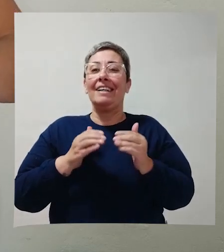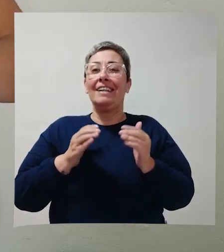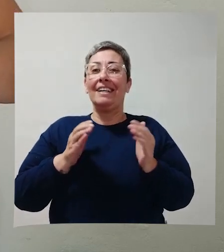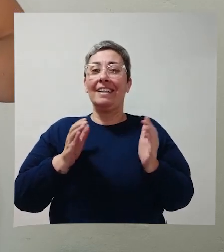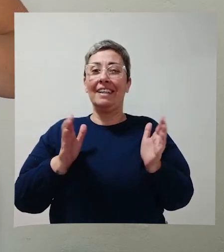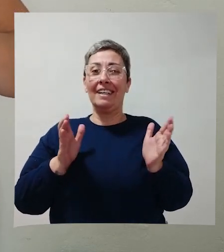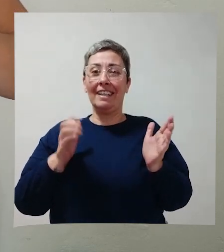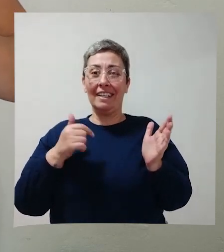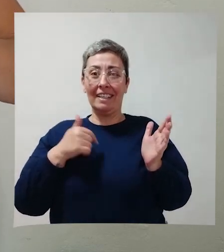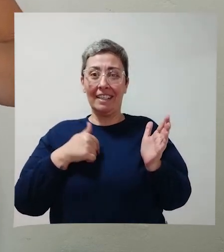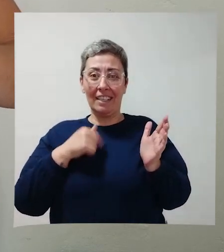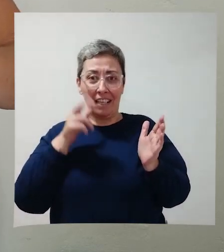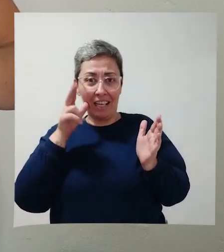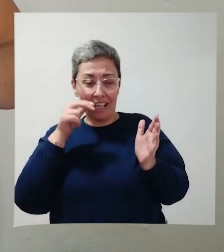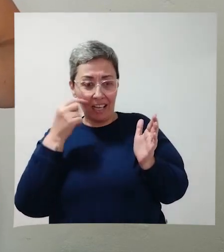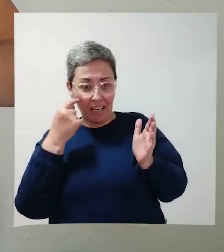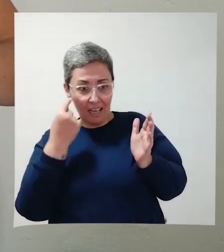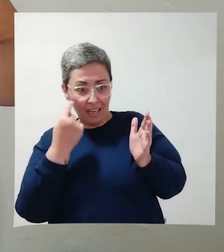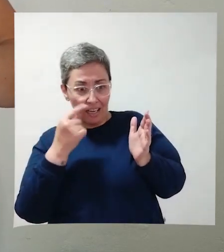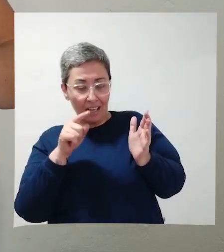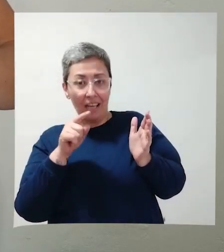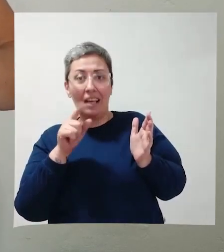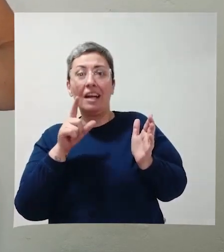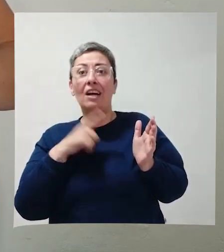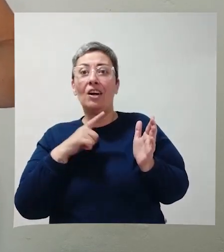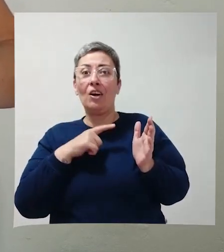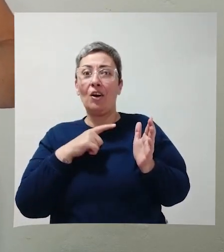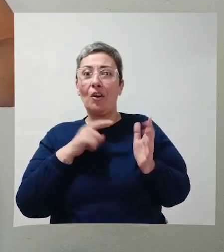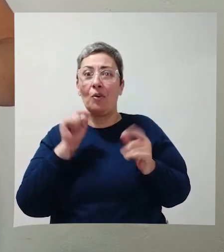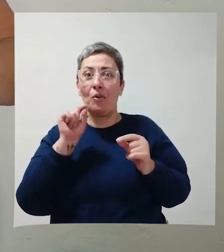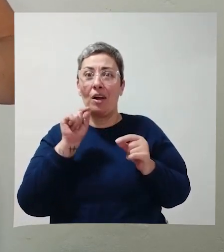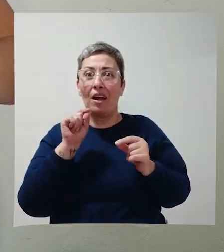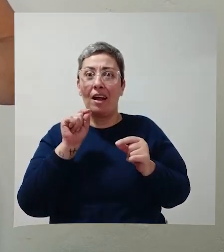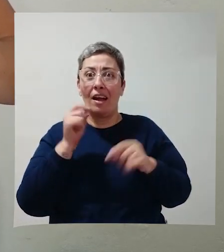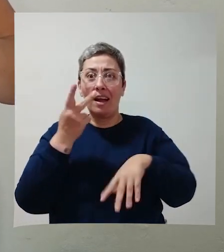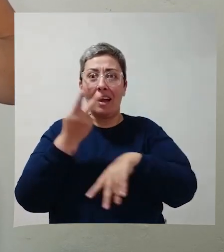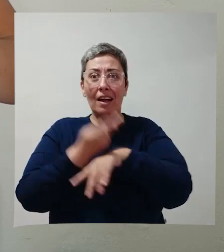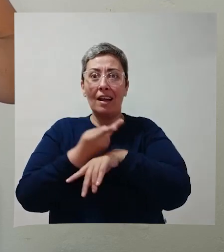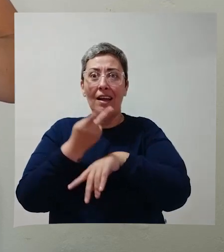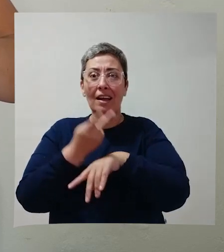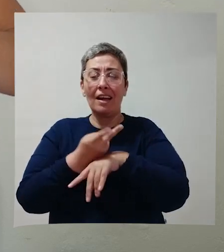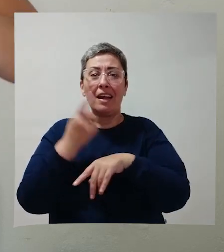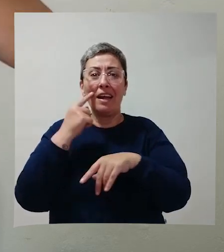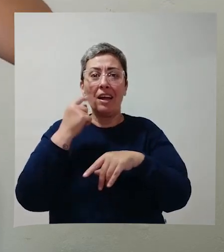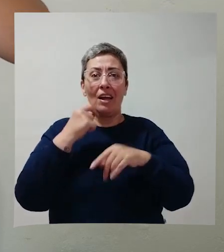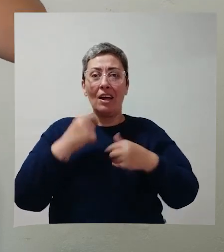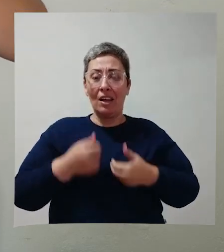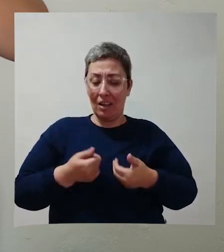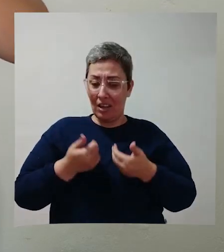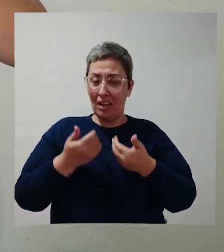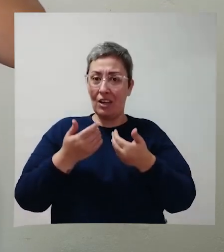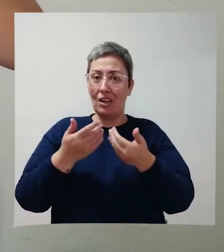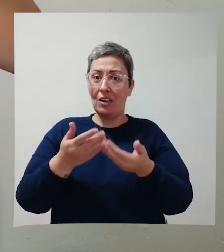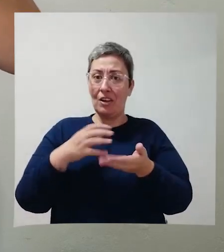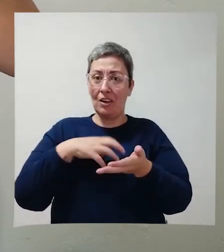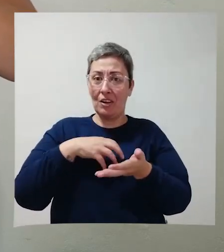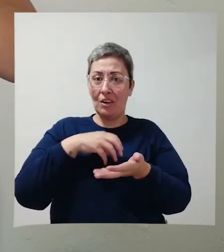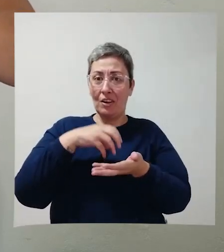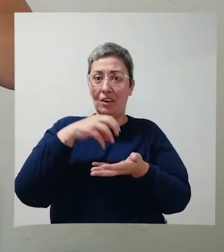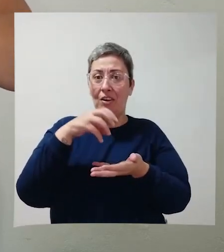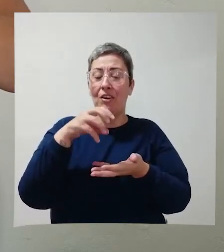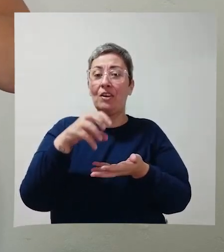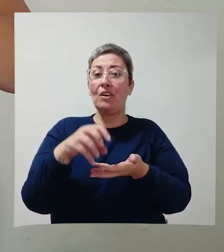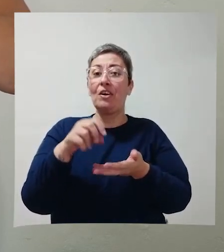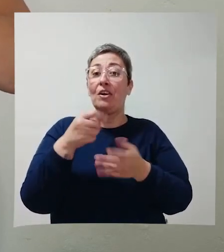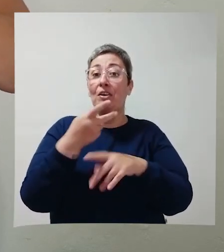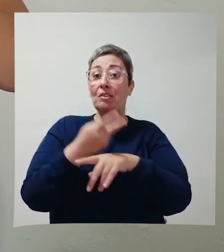de dentro, a lebre pôde ver um imenso tesouro. O Baobá, então, deu um pedaço de